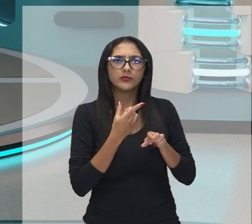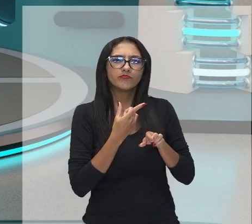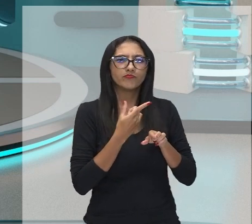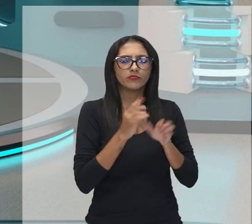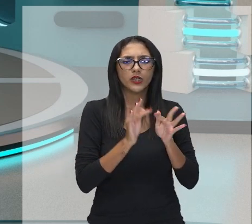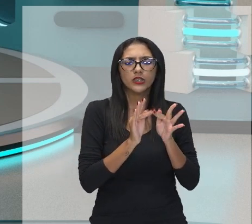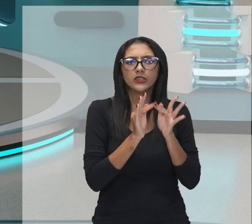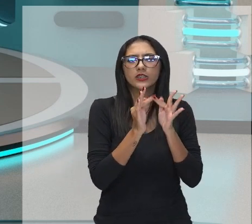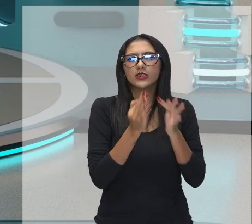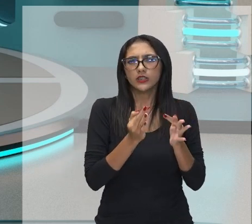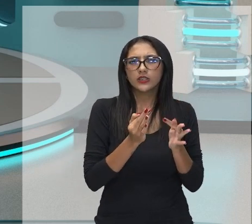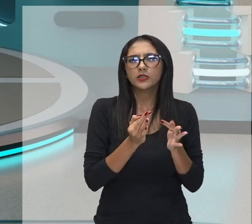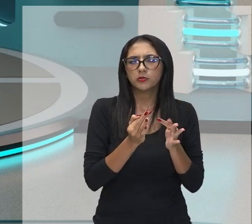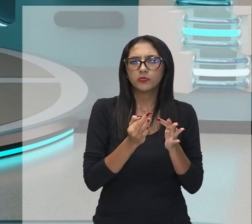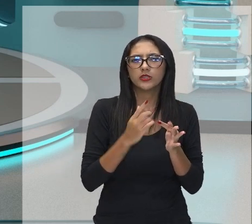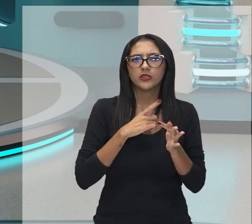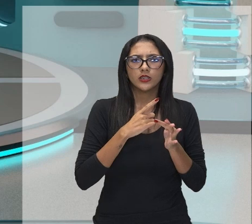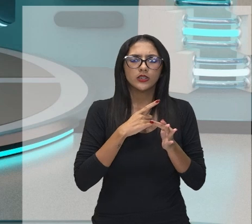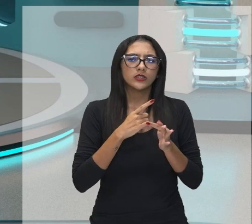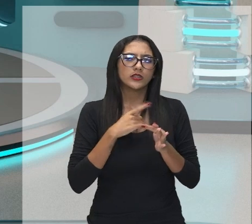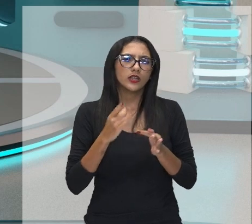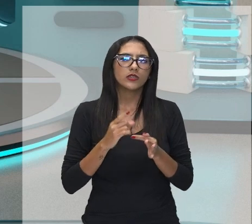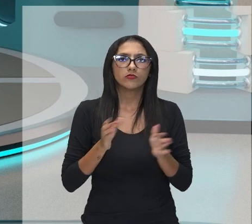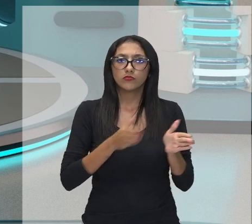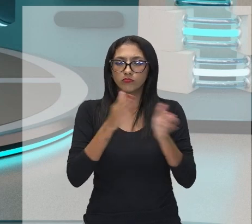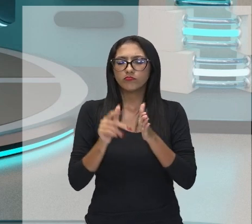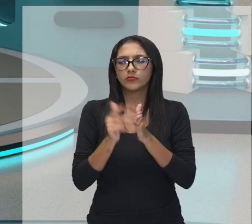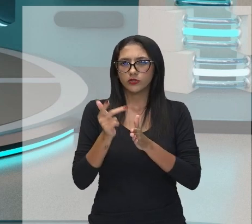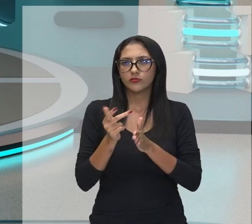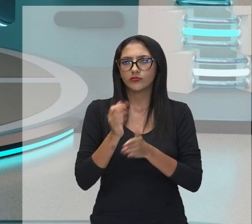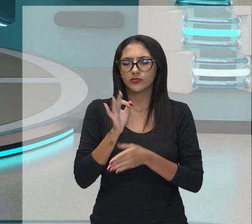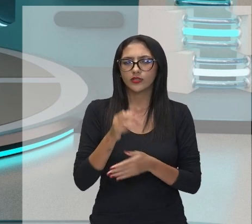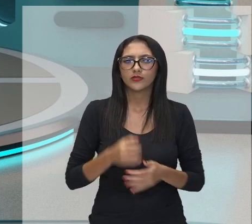manifesta com mais intensidade lá na segunda fase.